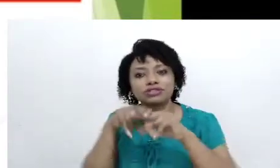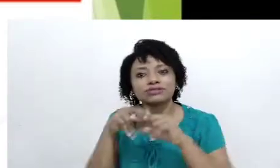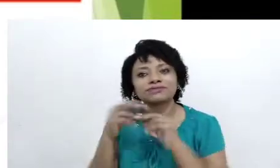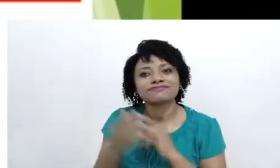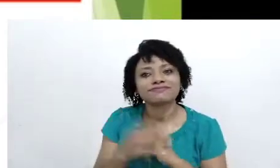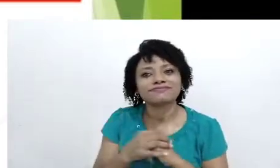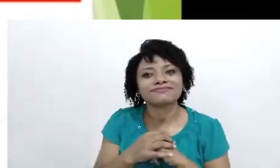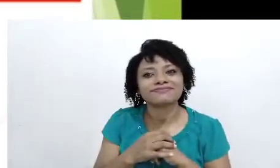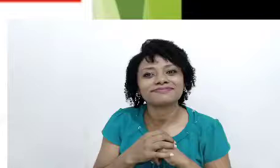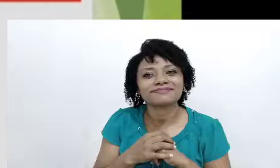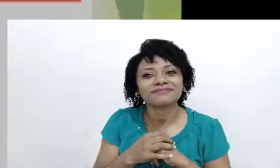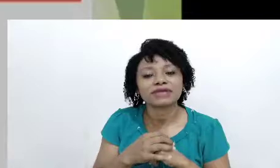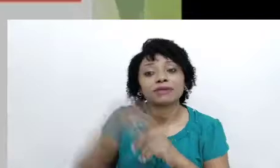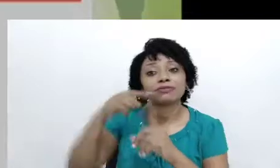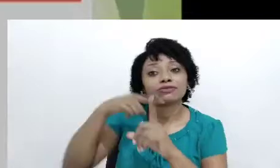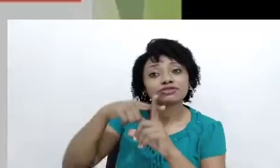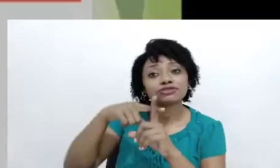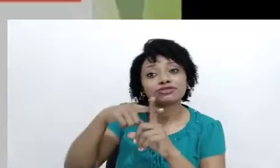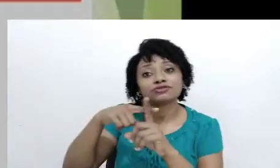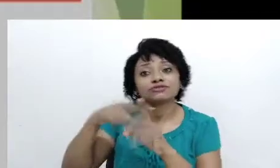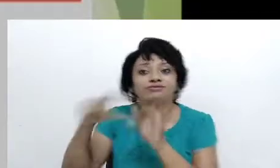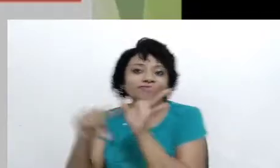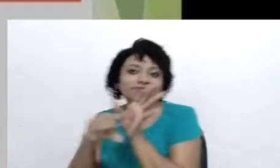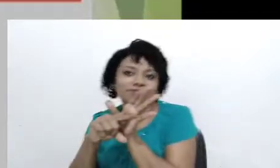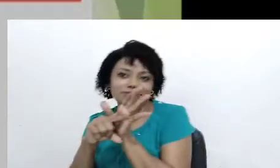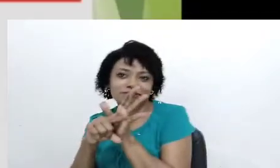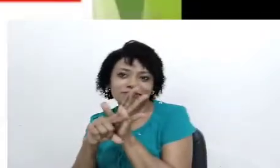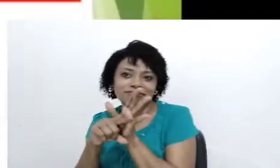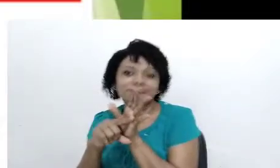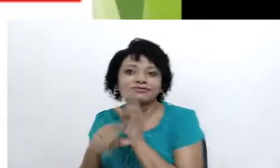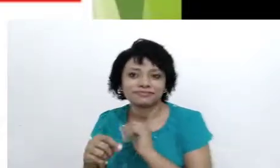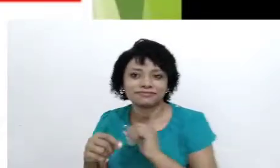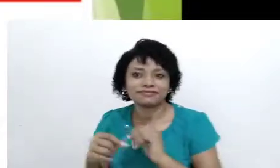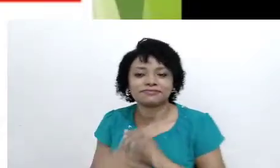negativa, a gente tem um gráfico abaixo do eixo dos tempos.